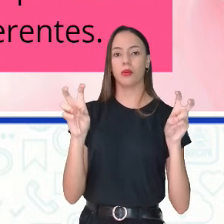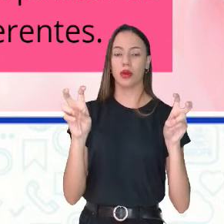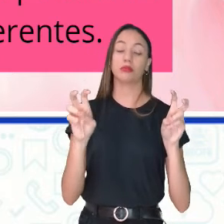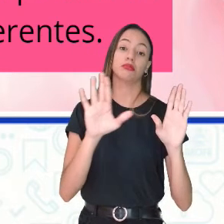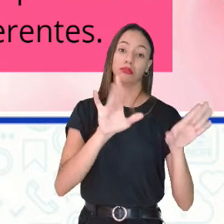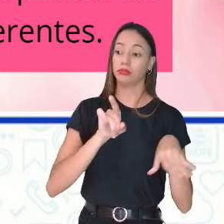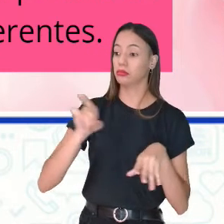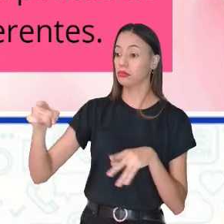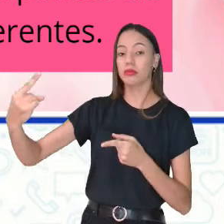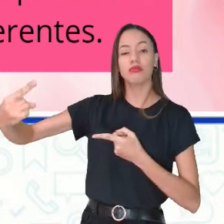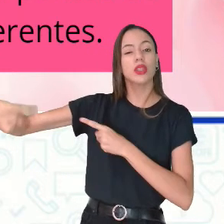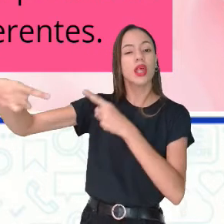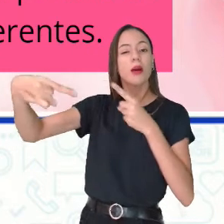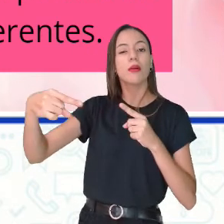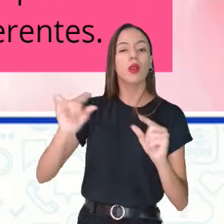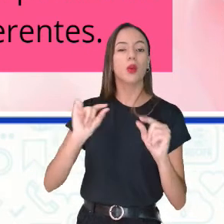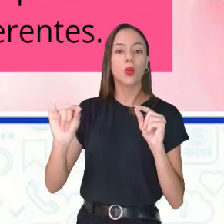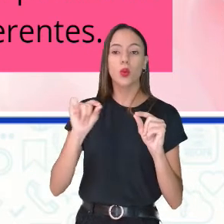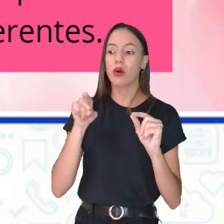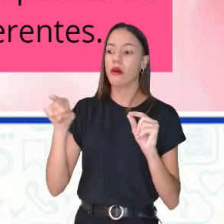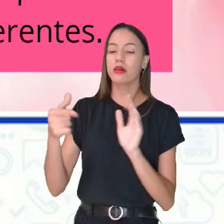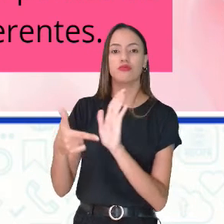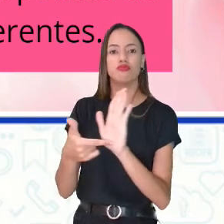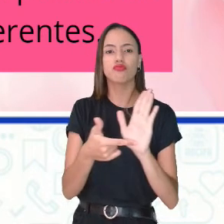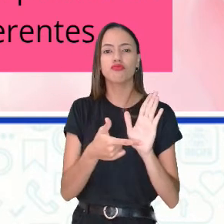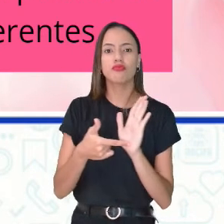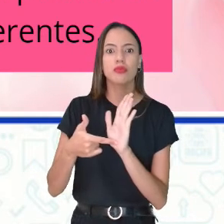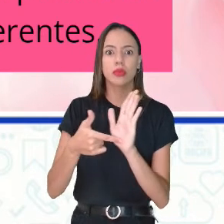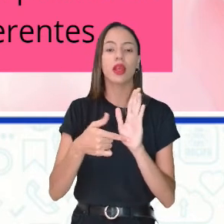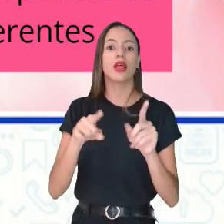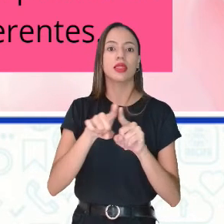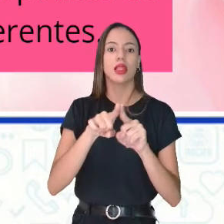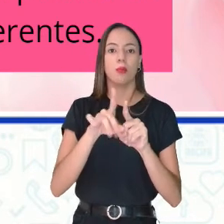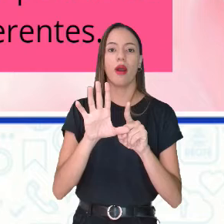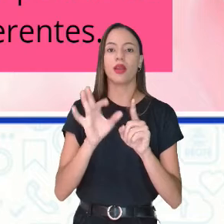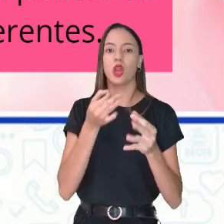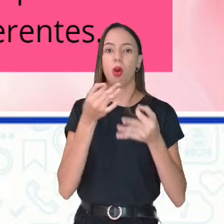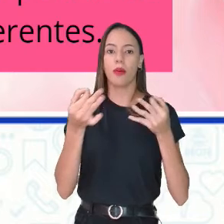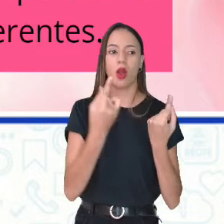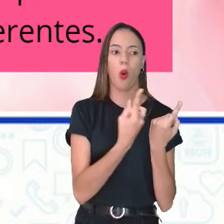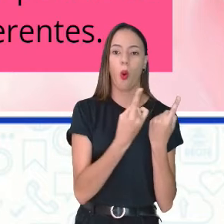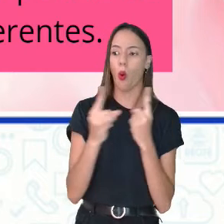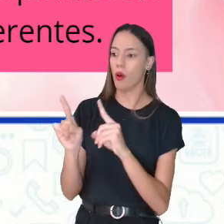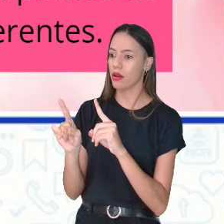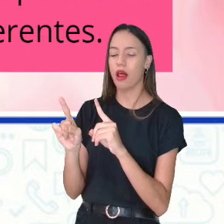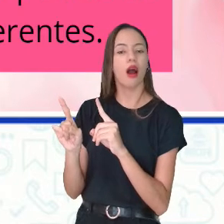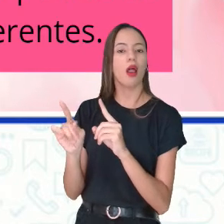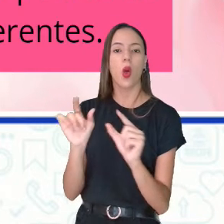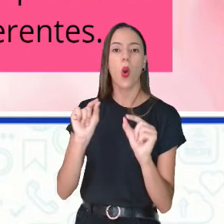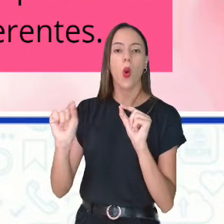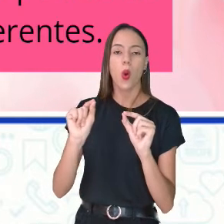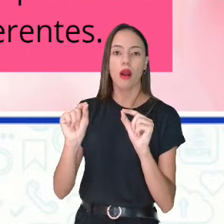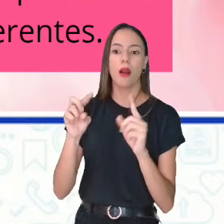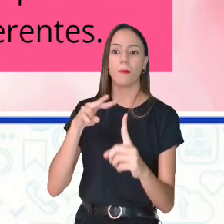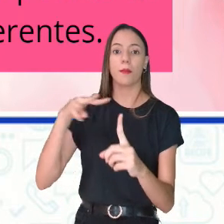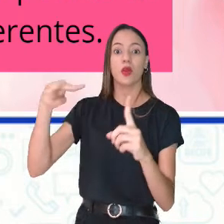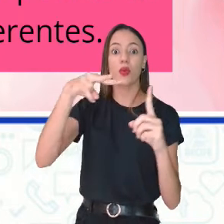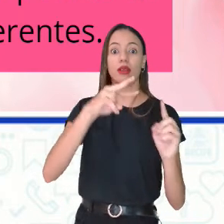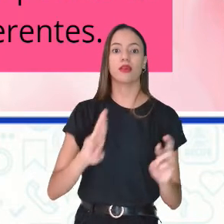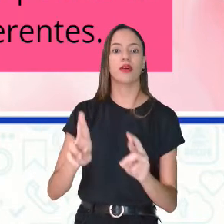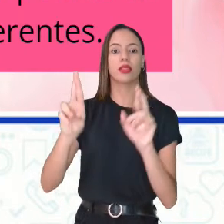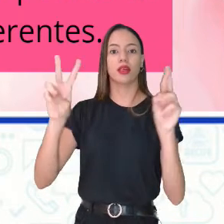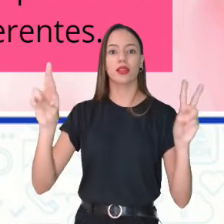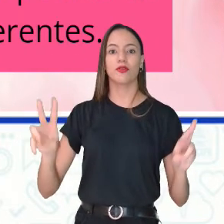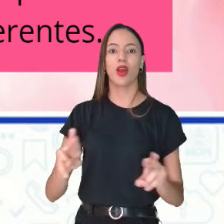Já o debate é apresentar e contrapor ideia de pessoas com pontos de